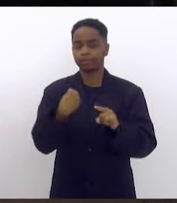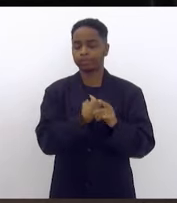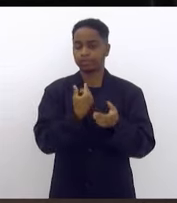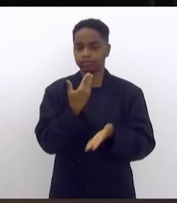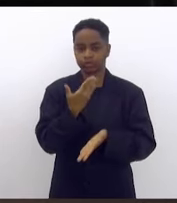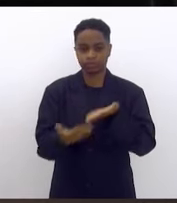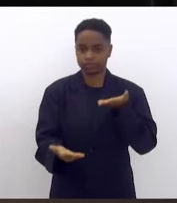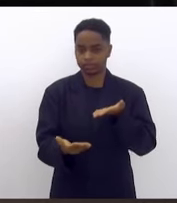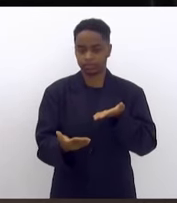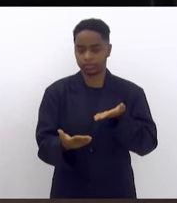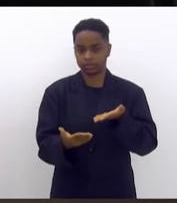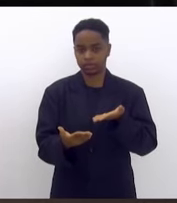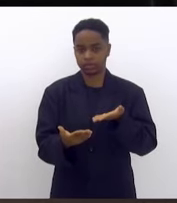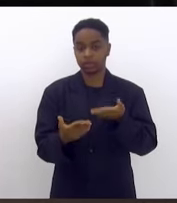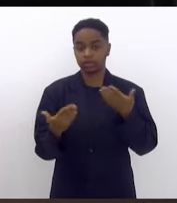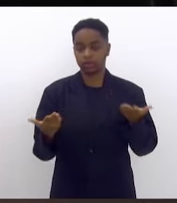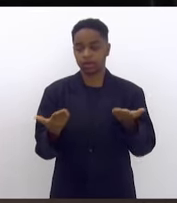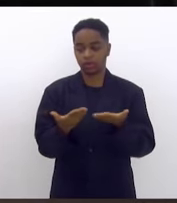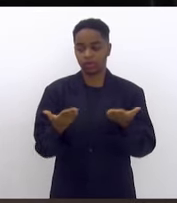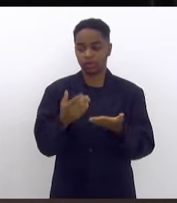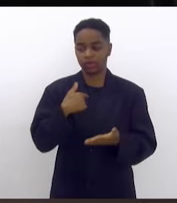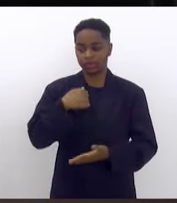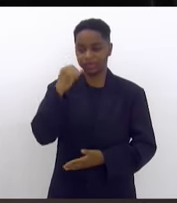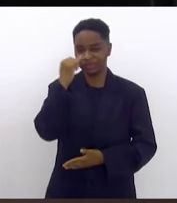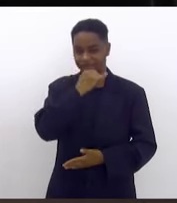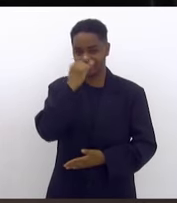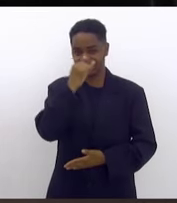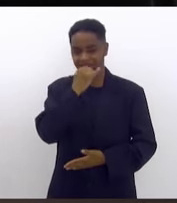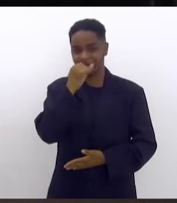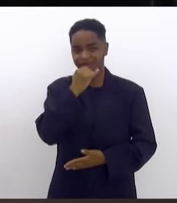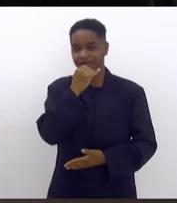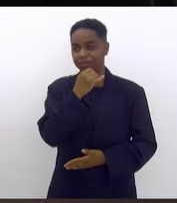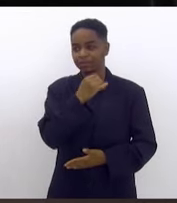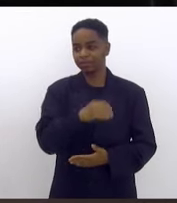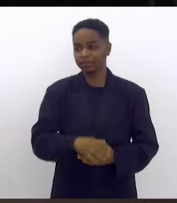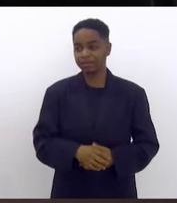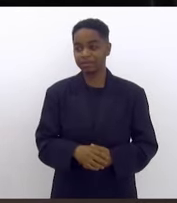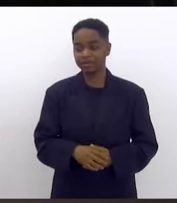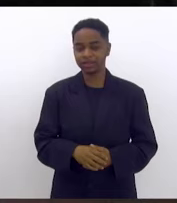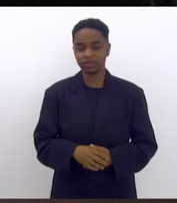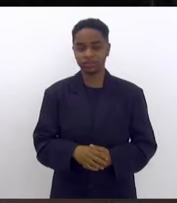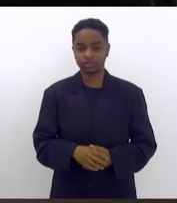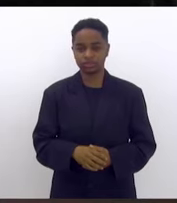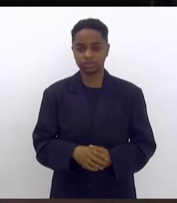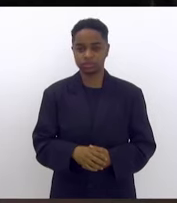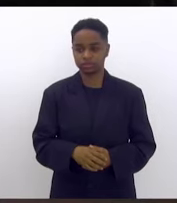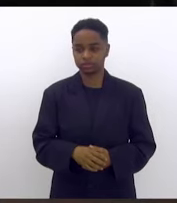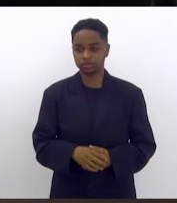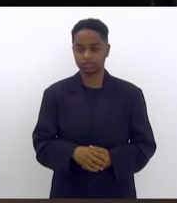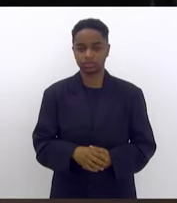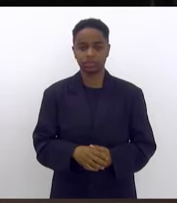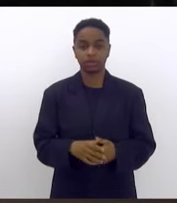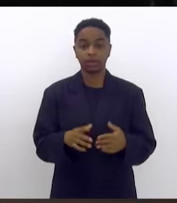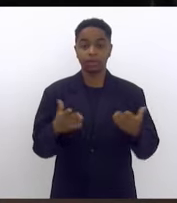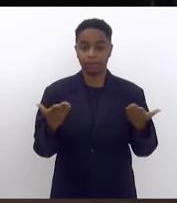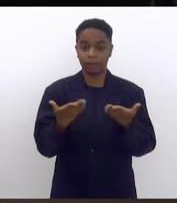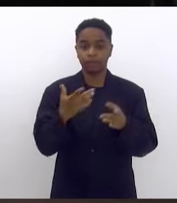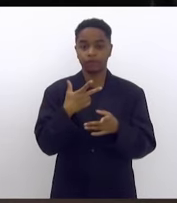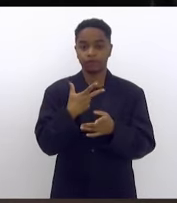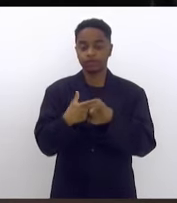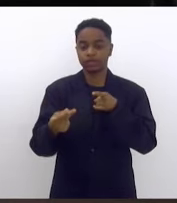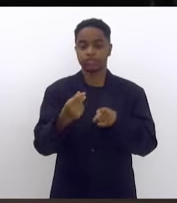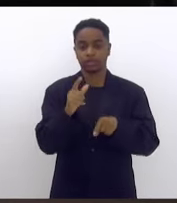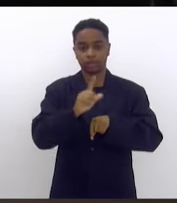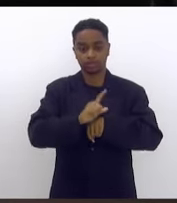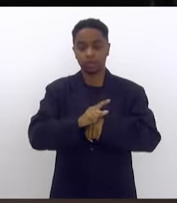meu Fluminense derrotar o Boca Juniors e se tornar campeão da Libertadores 2023. Então, queria agradecer a todos